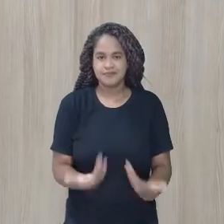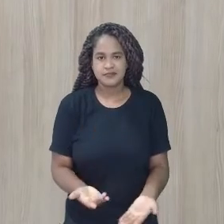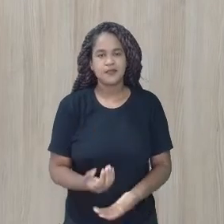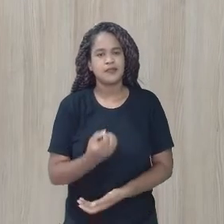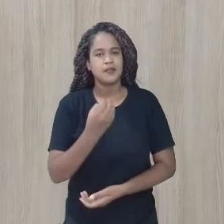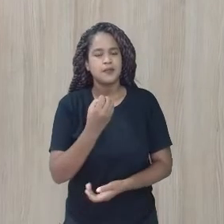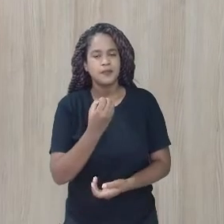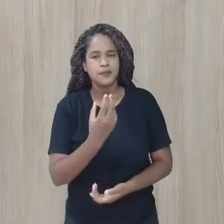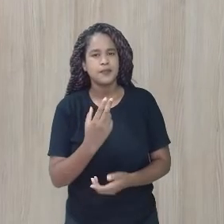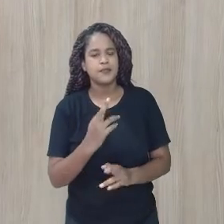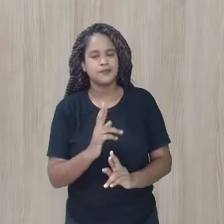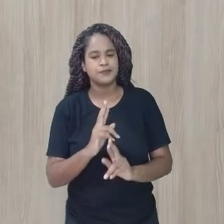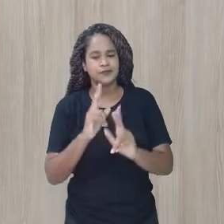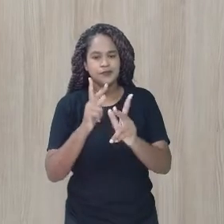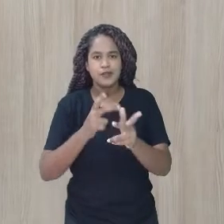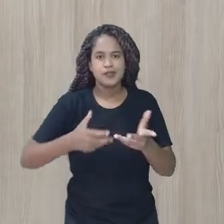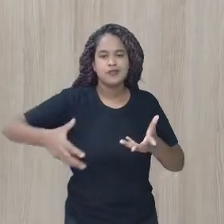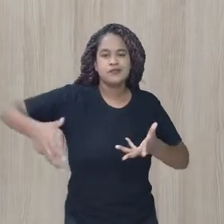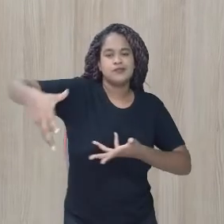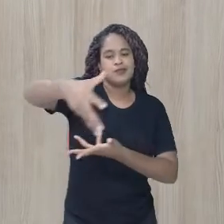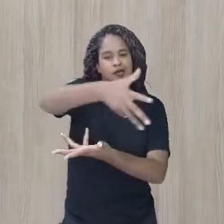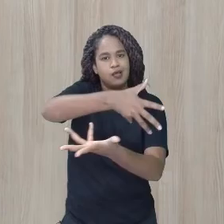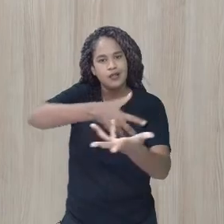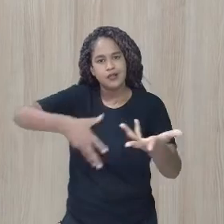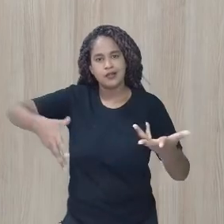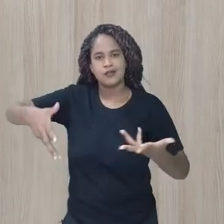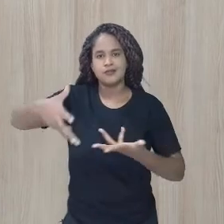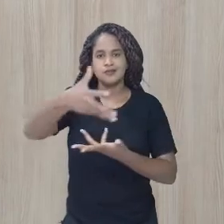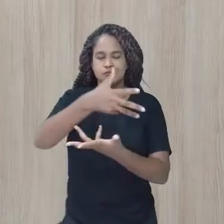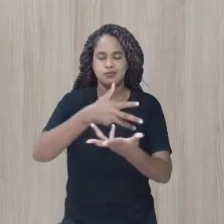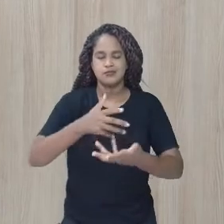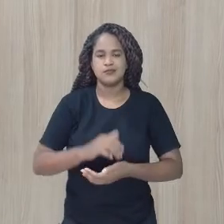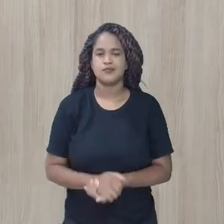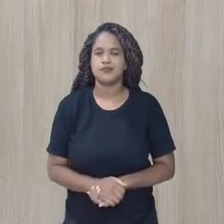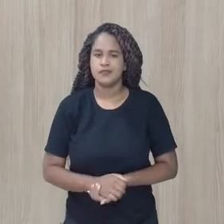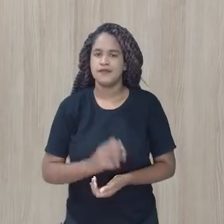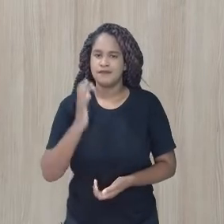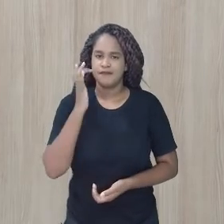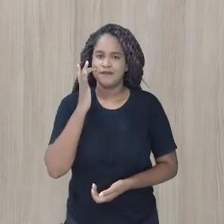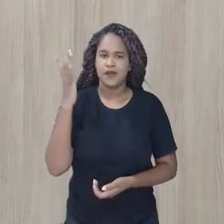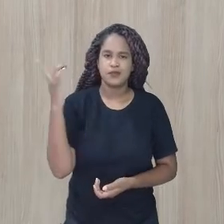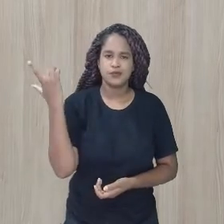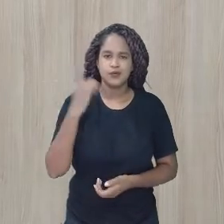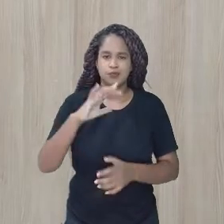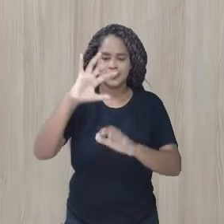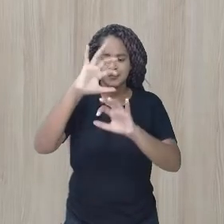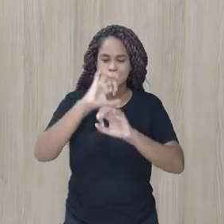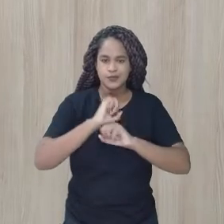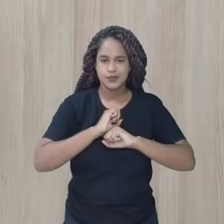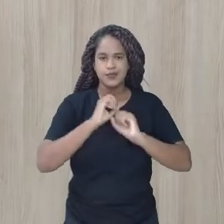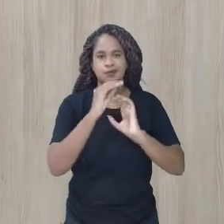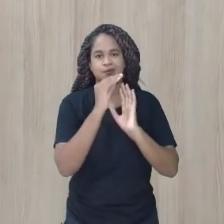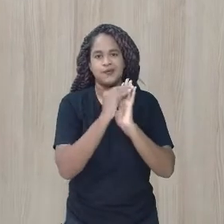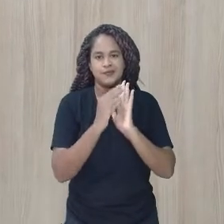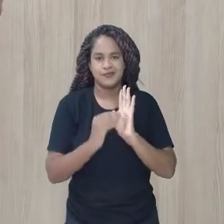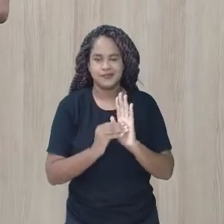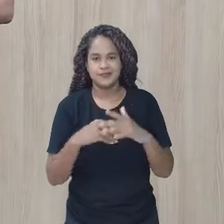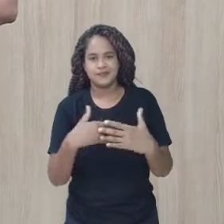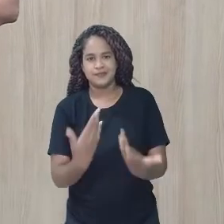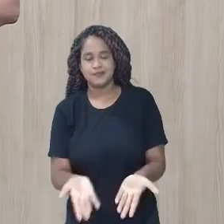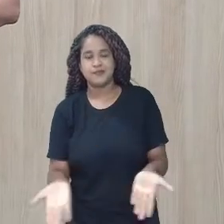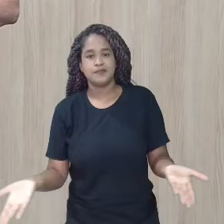é? É bem mais fácil absorver o conteúdo. Então, vamos seguindo.